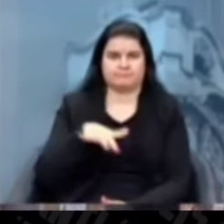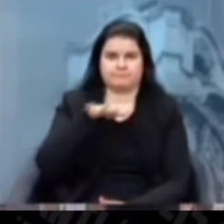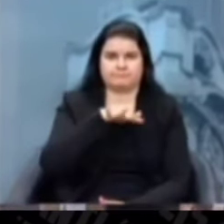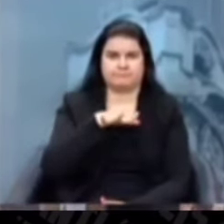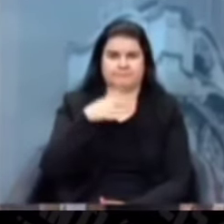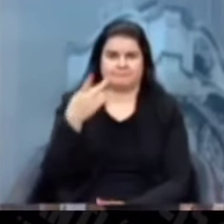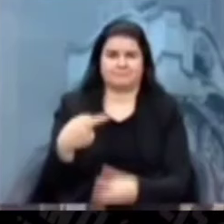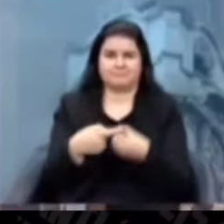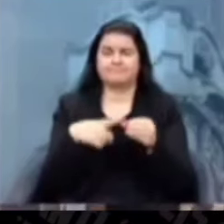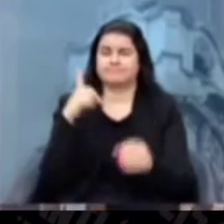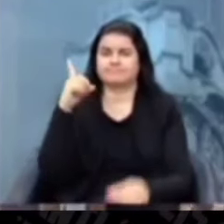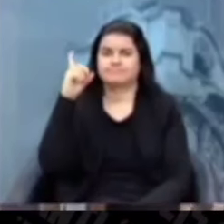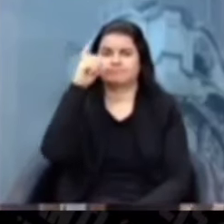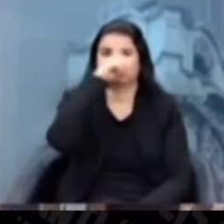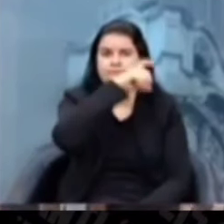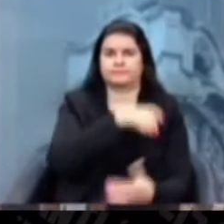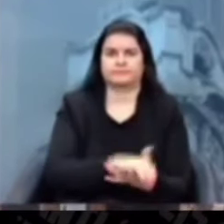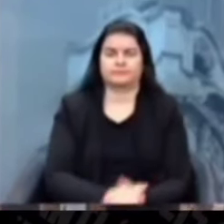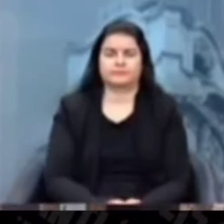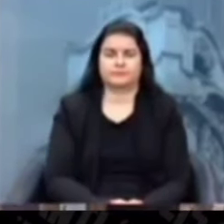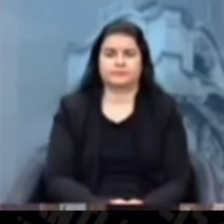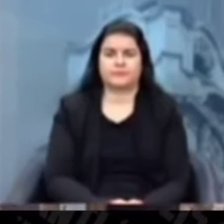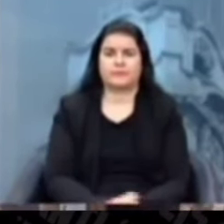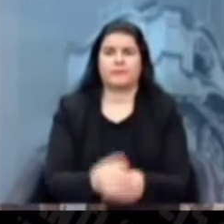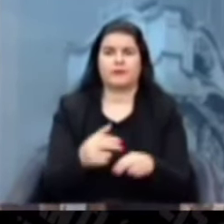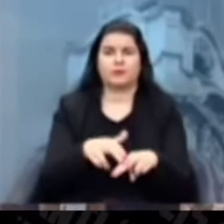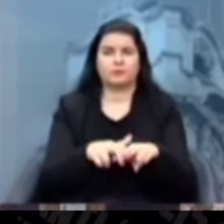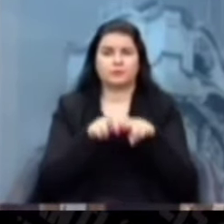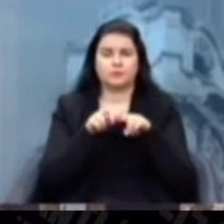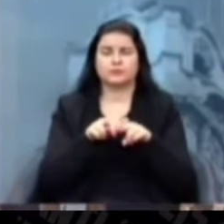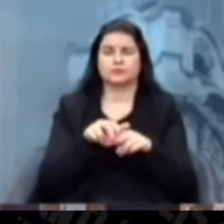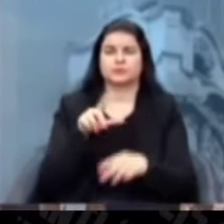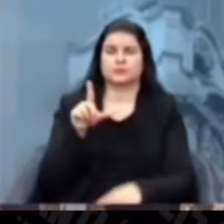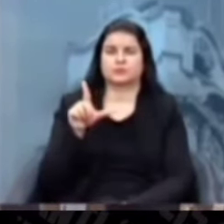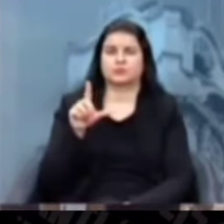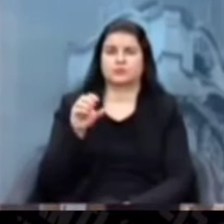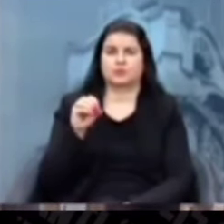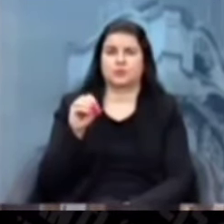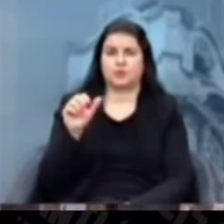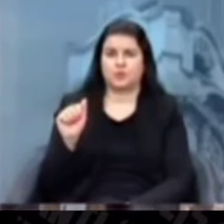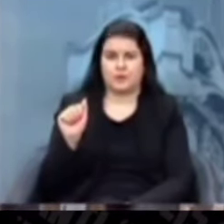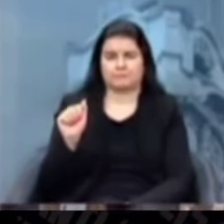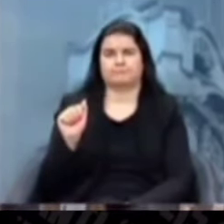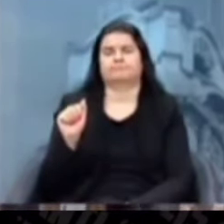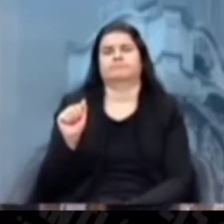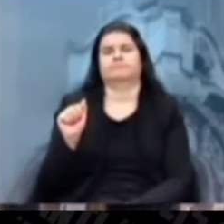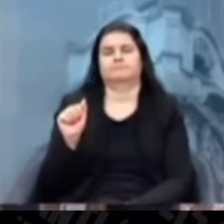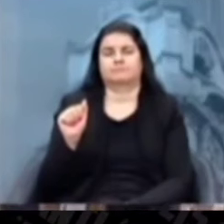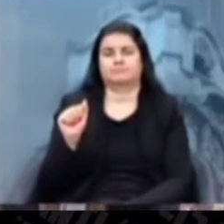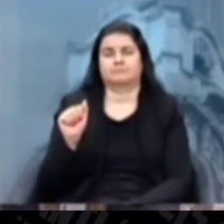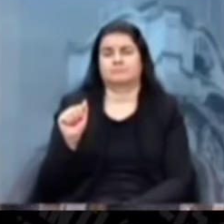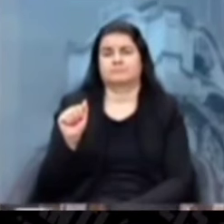por dificuldades. E por isso, nessa LOA, a saúde ela deve ser